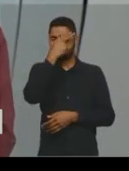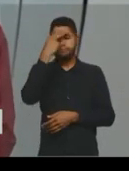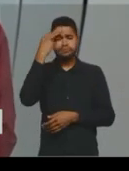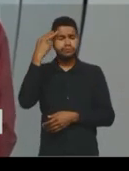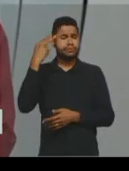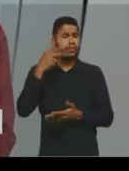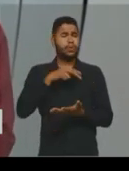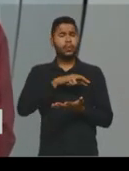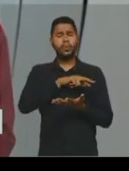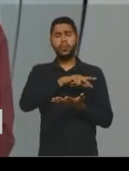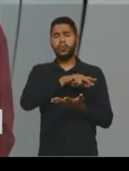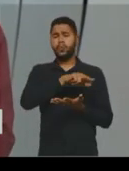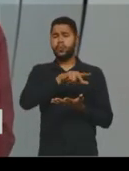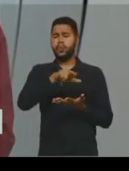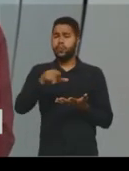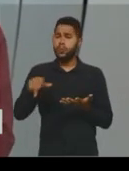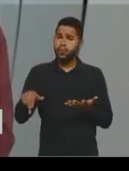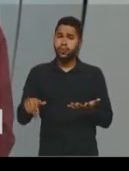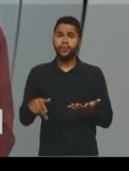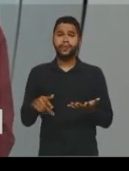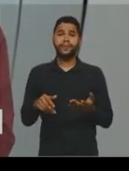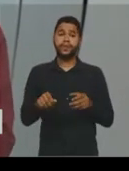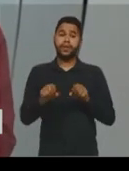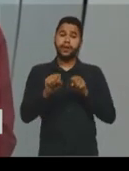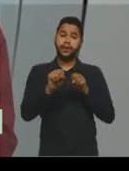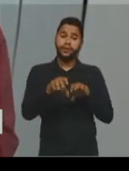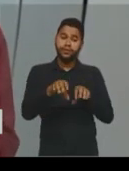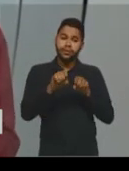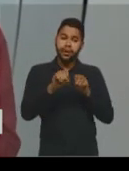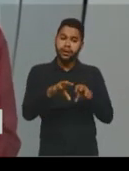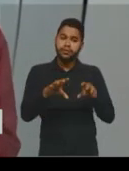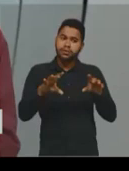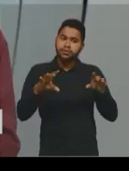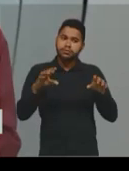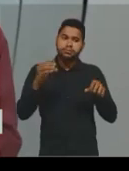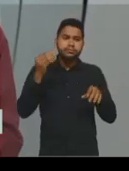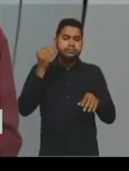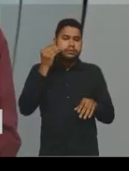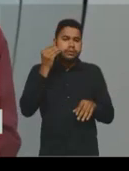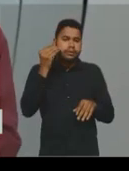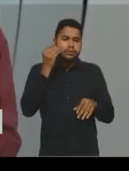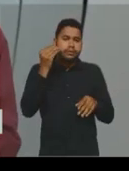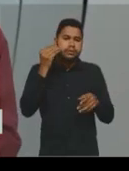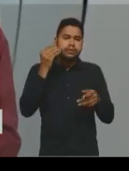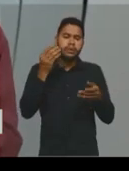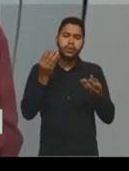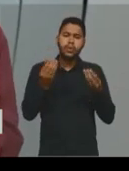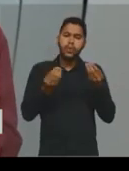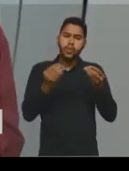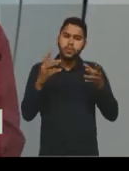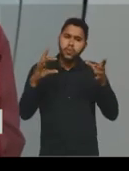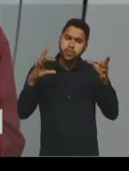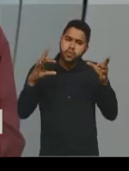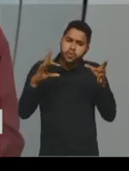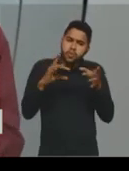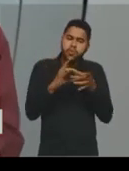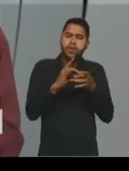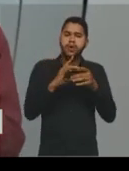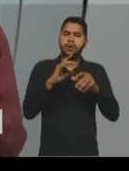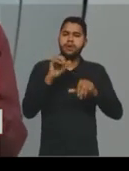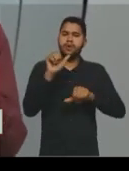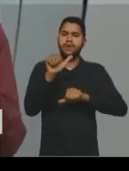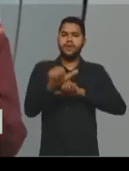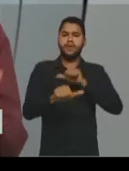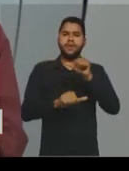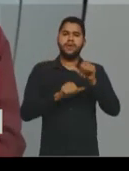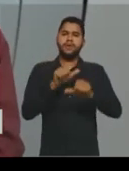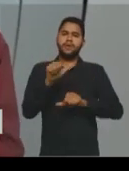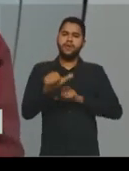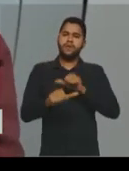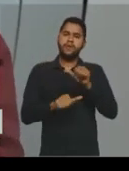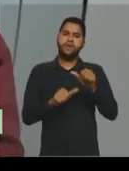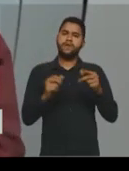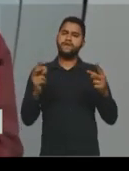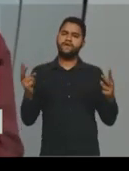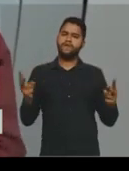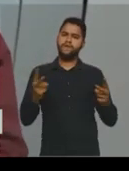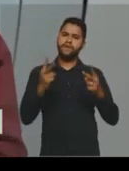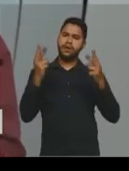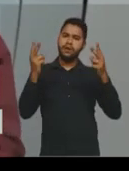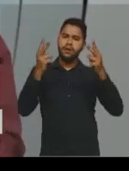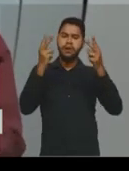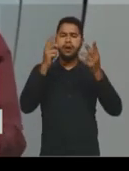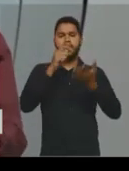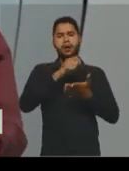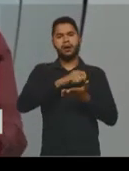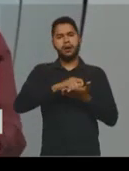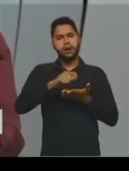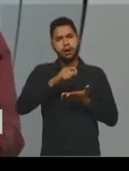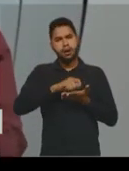estereótipos. Então eu acho que a educação cabe aí se tentando mudar isso, através de valorizando mais